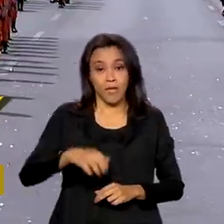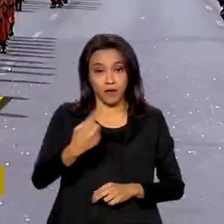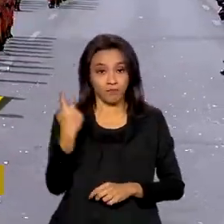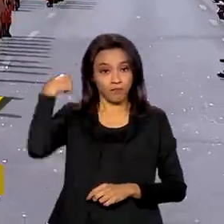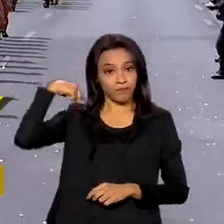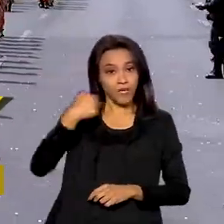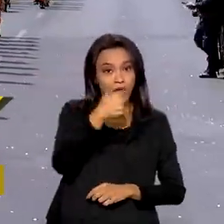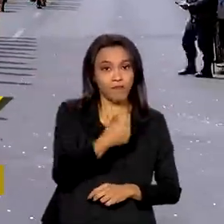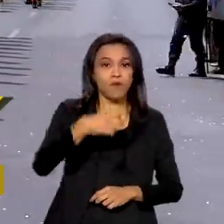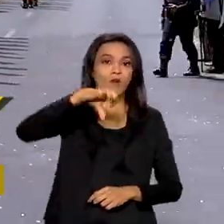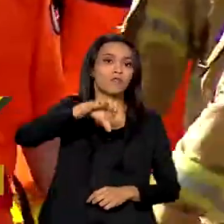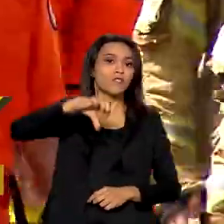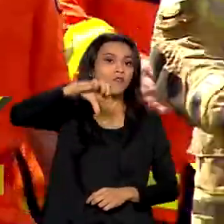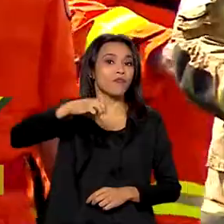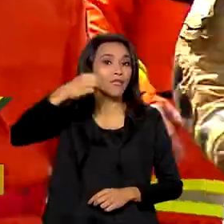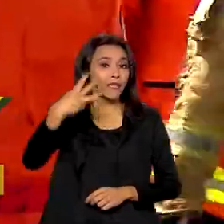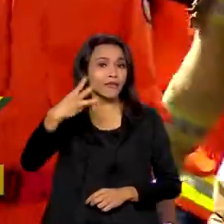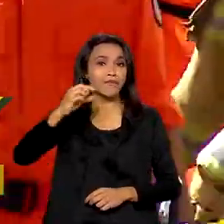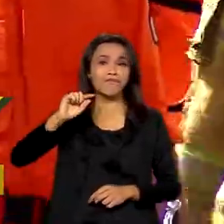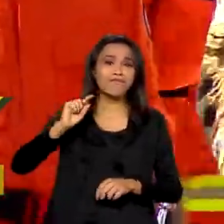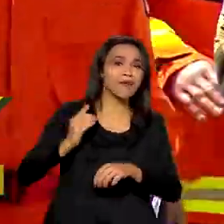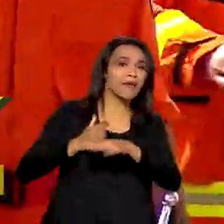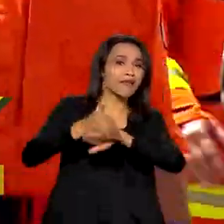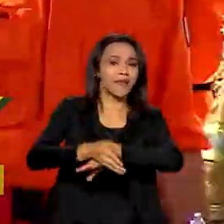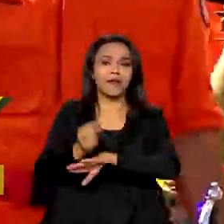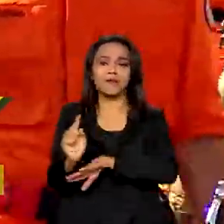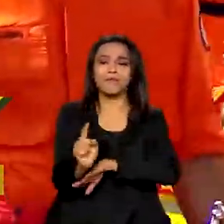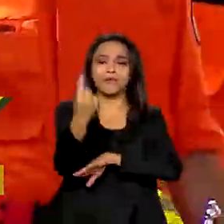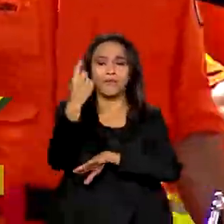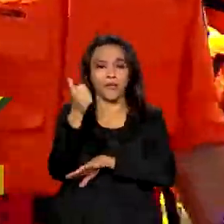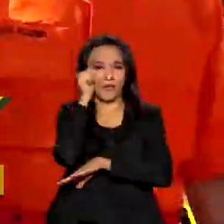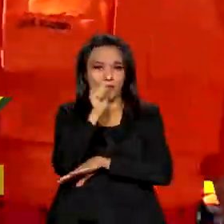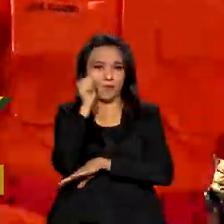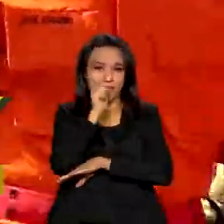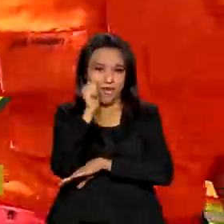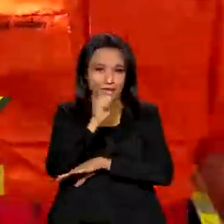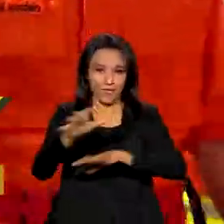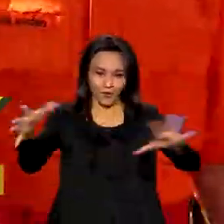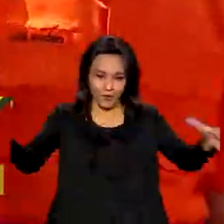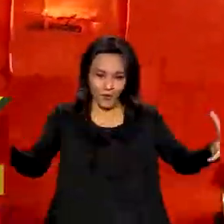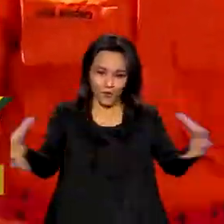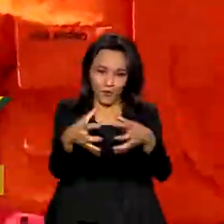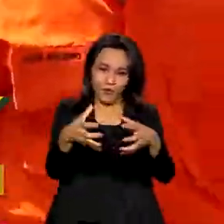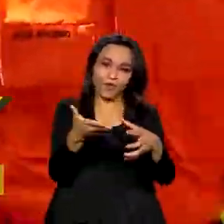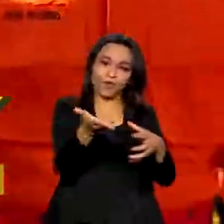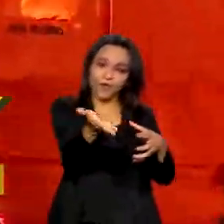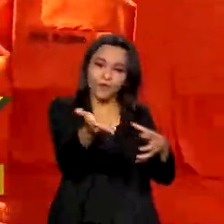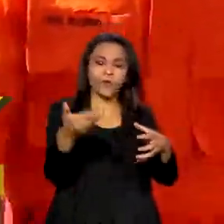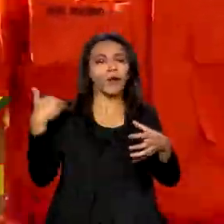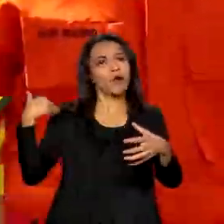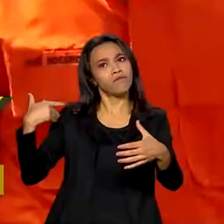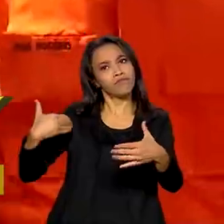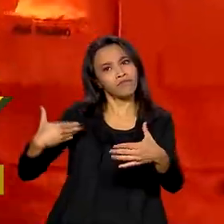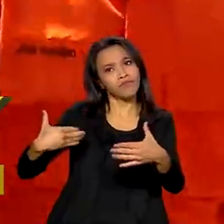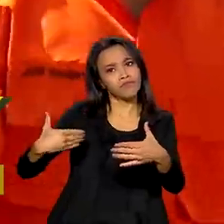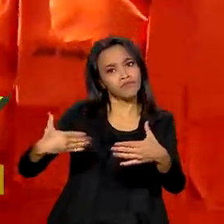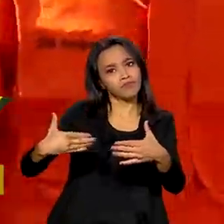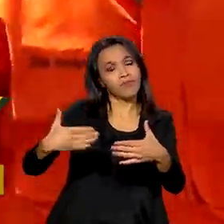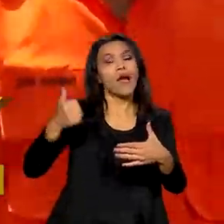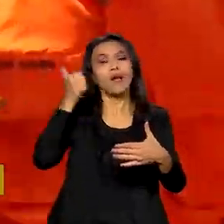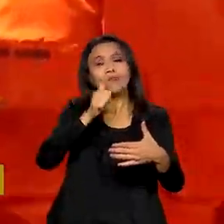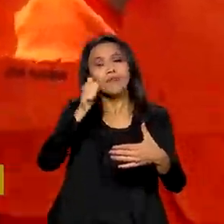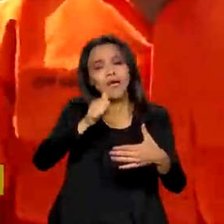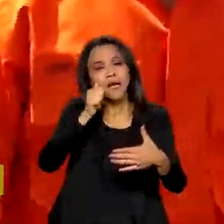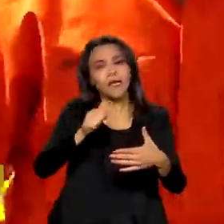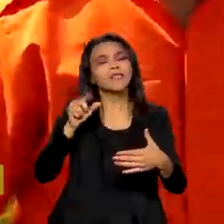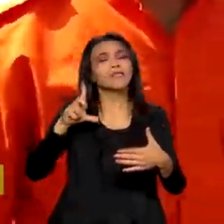1993, ingressaram as primeiras mulheres no Corpo de Bombeiros Militar do Distrito Federal. Ao longo da história, as mulheres